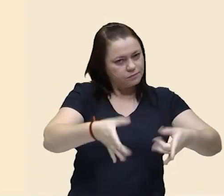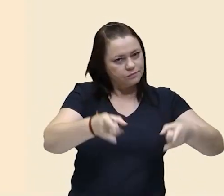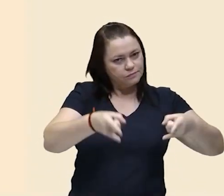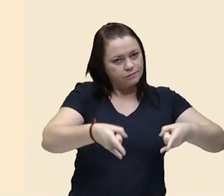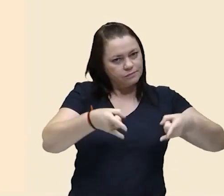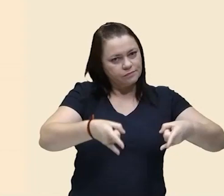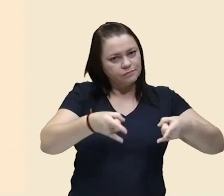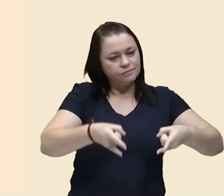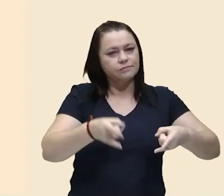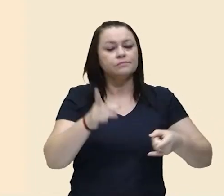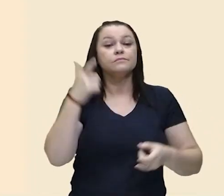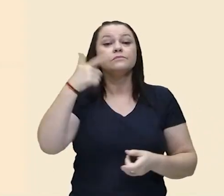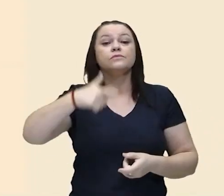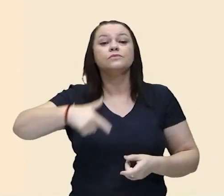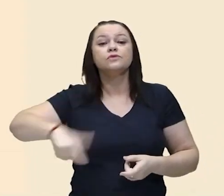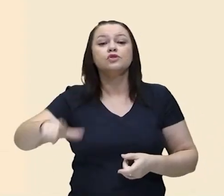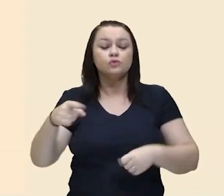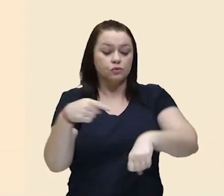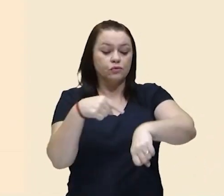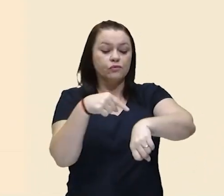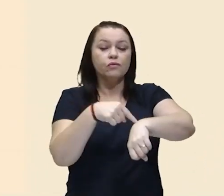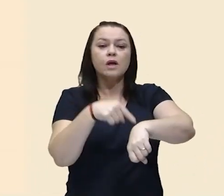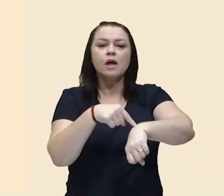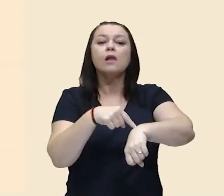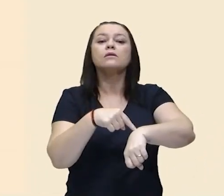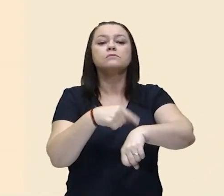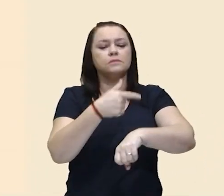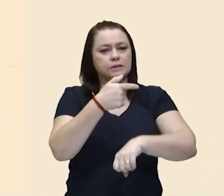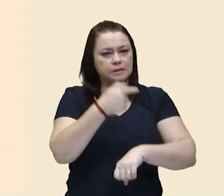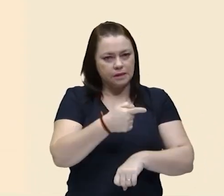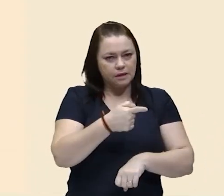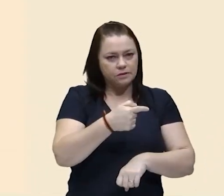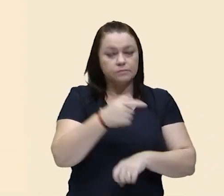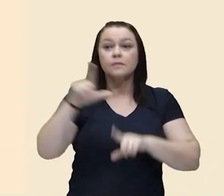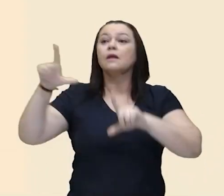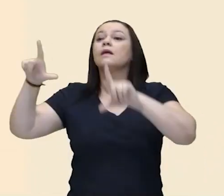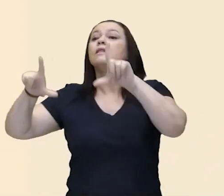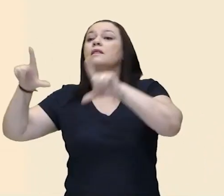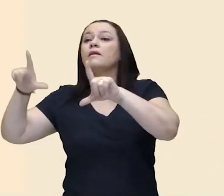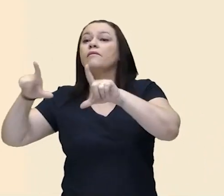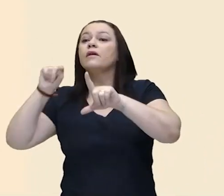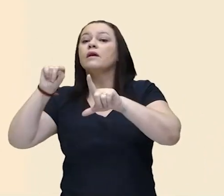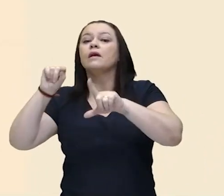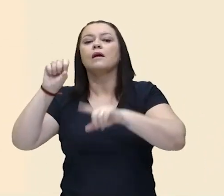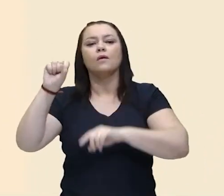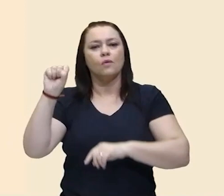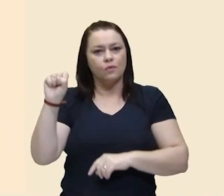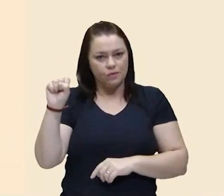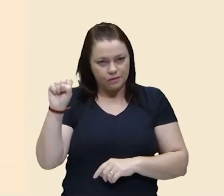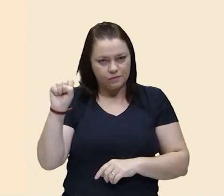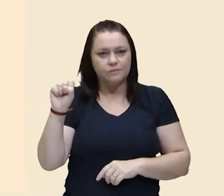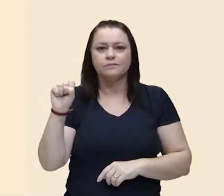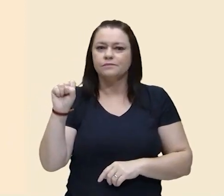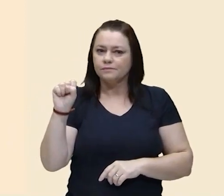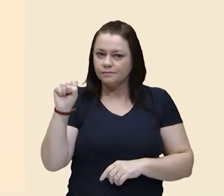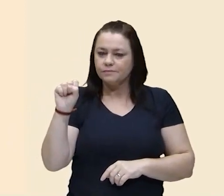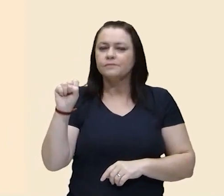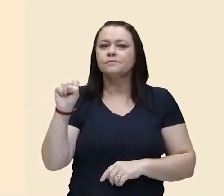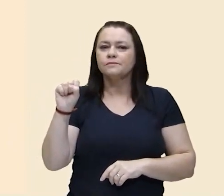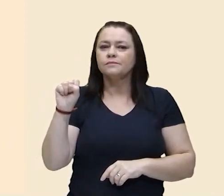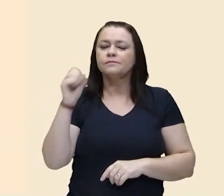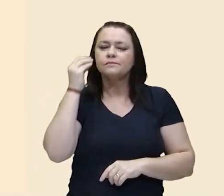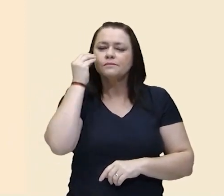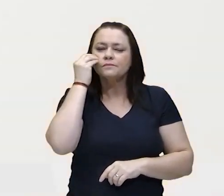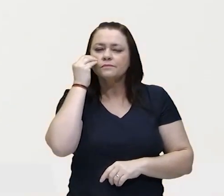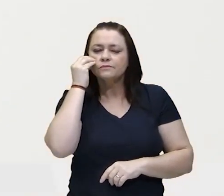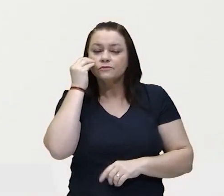novo, que horário está marcando aqui o relógio? 7. Que horas é a aula dele na TV? 8. De olho na tela aqui comigo,